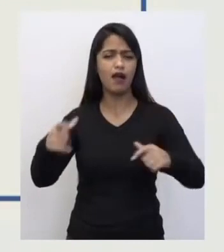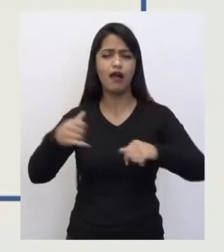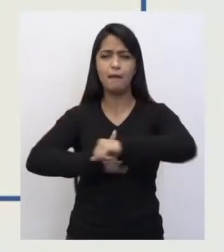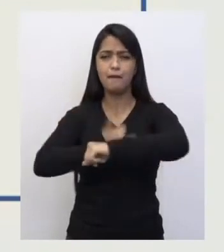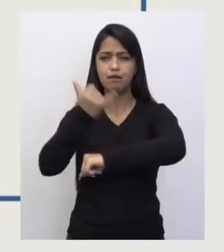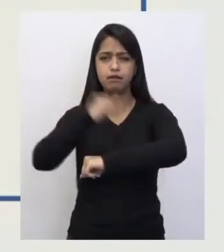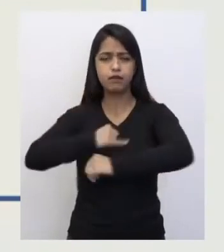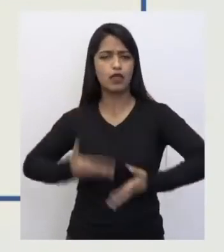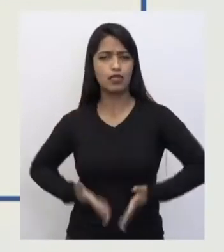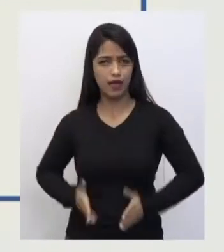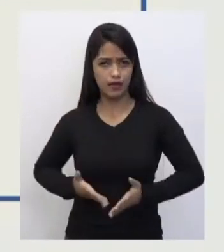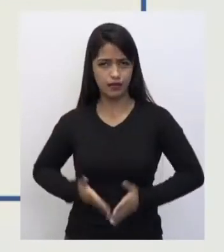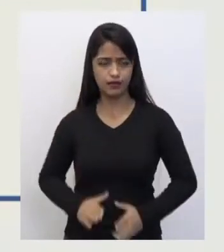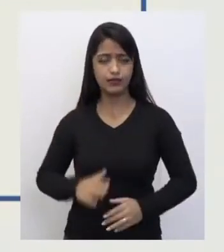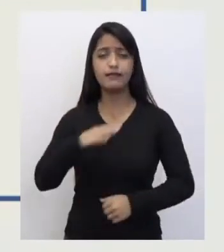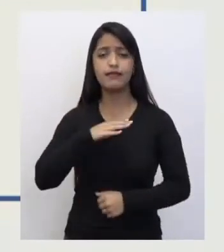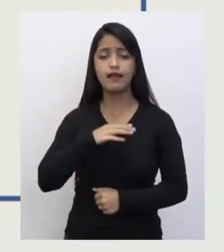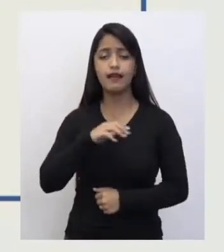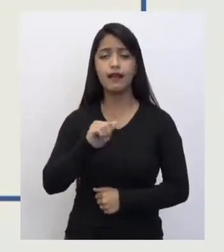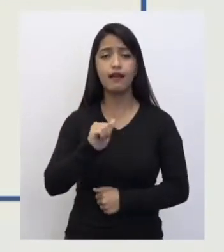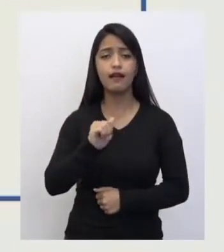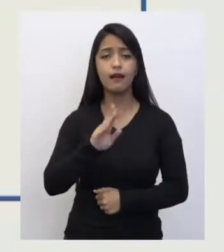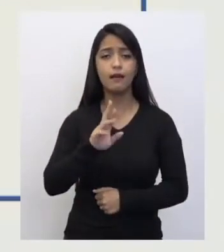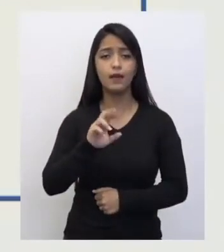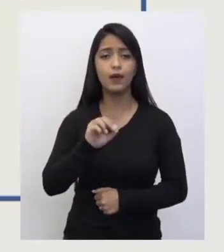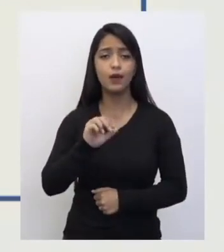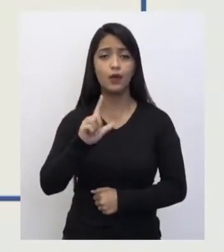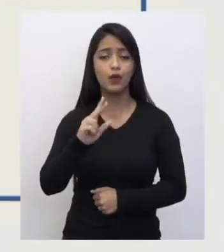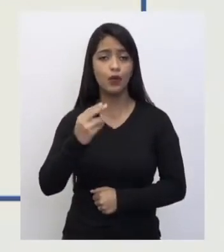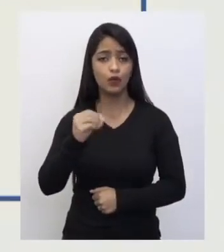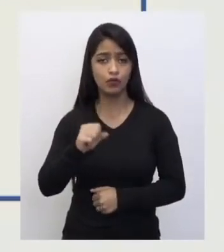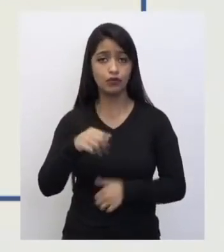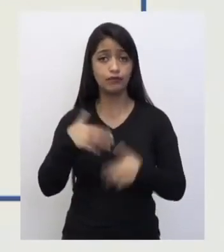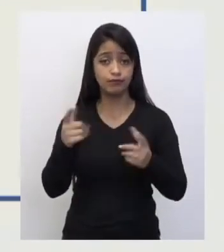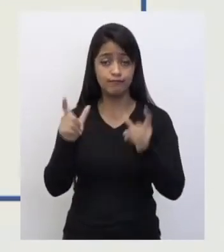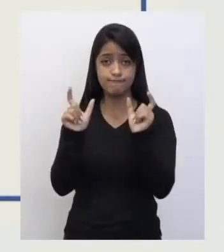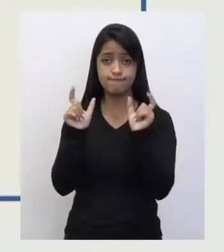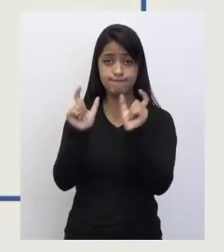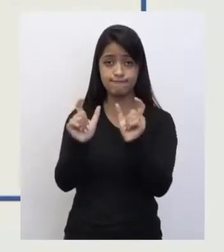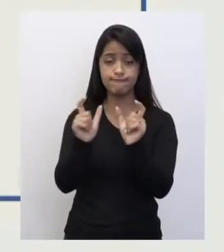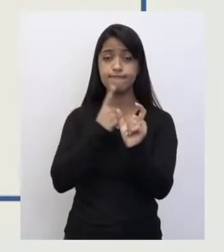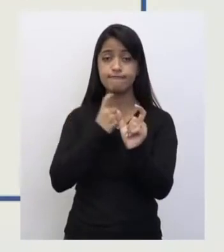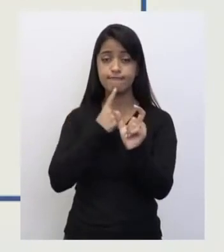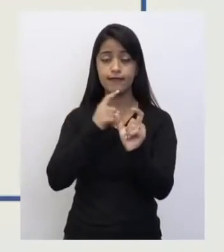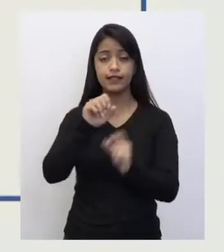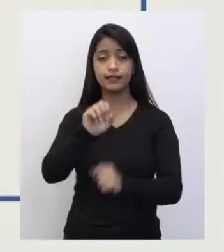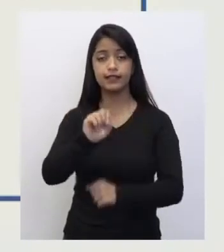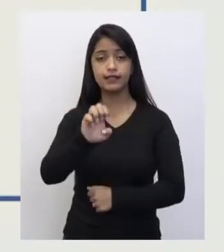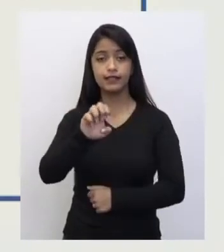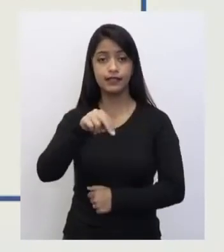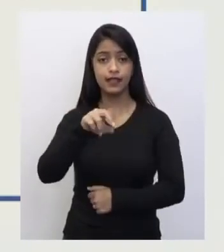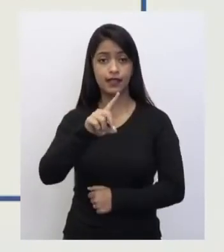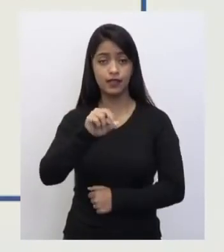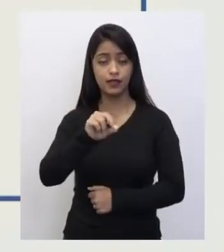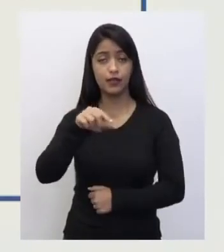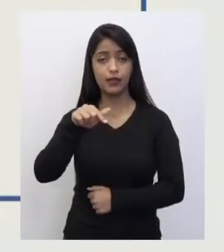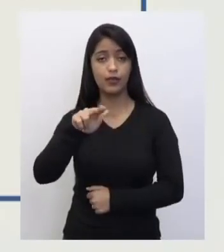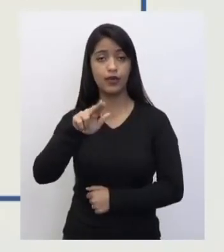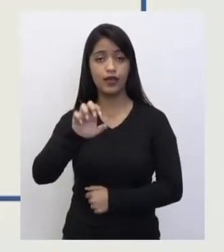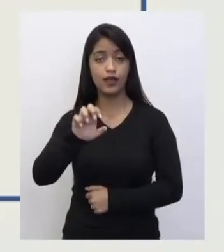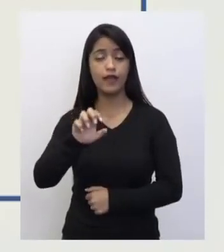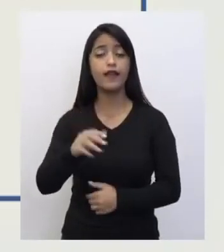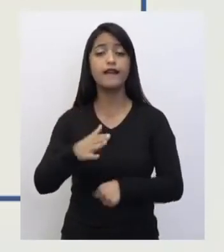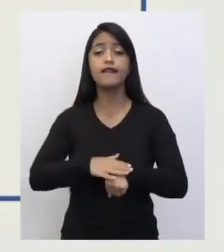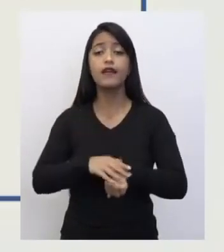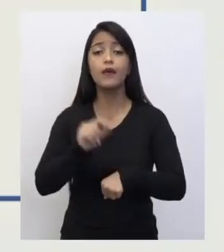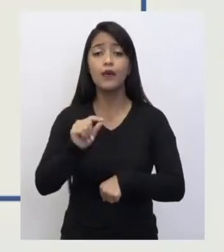tá? Então, esse sendo que marcou o meu texto, fez uma conexão, contribuiu